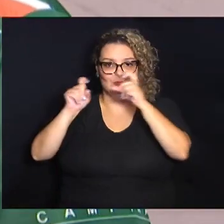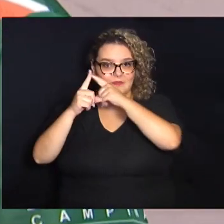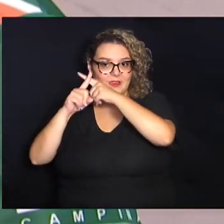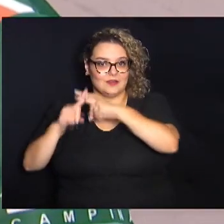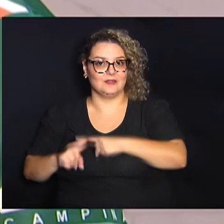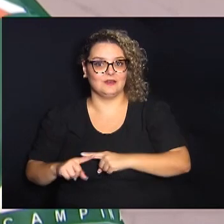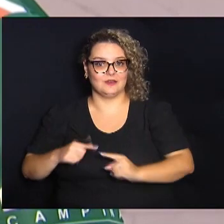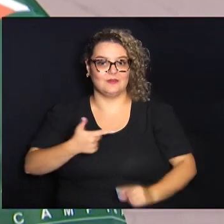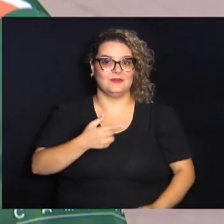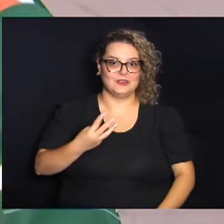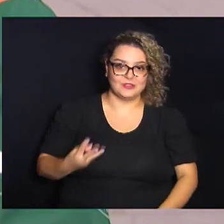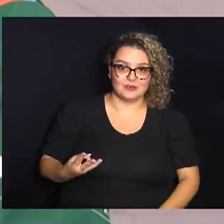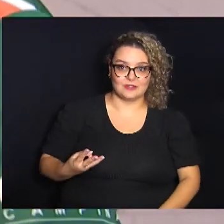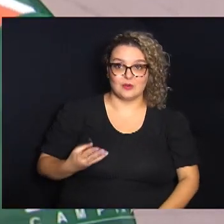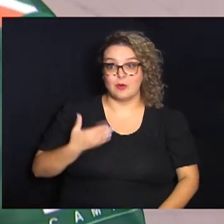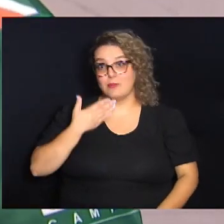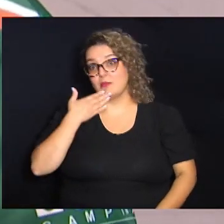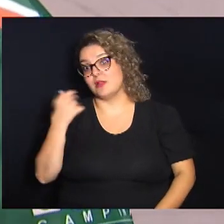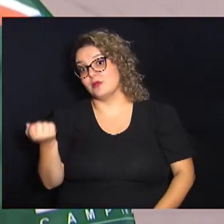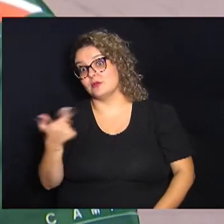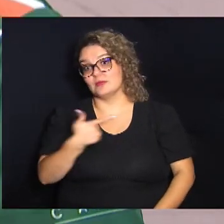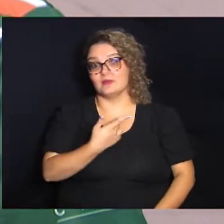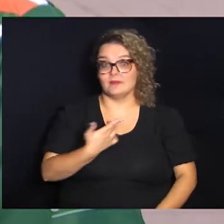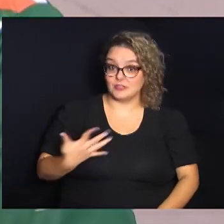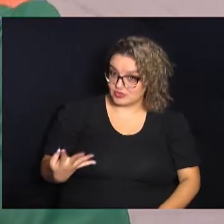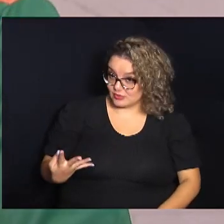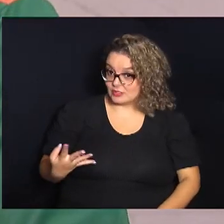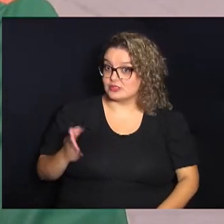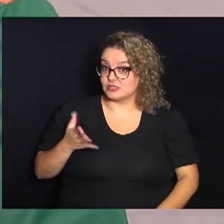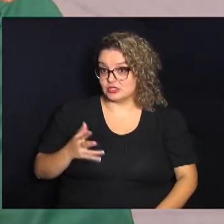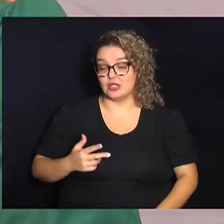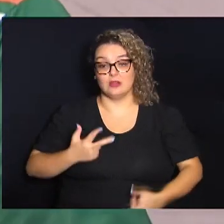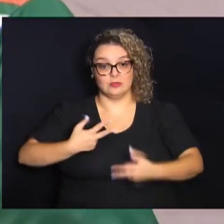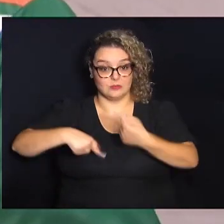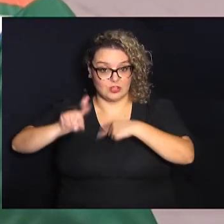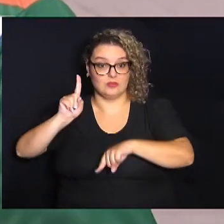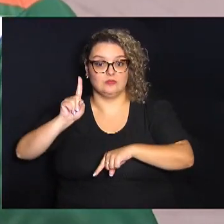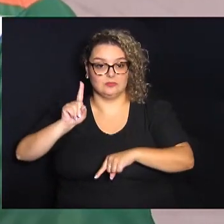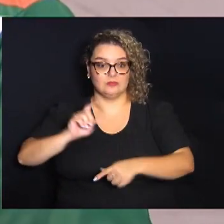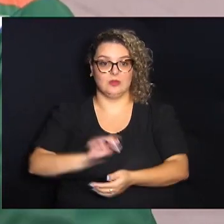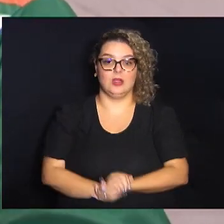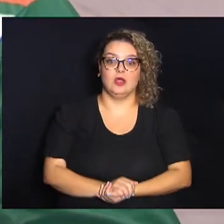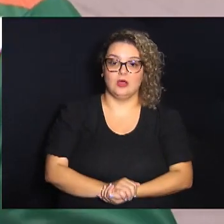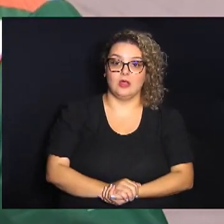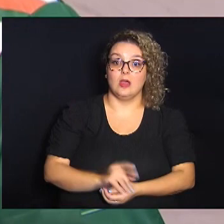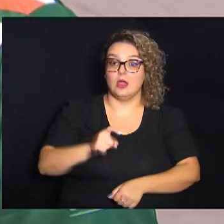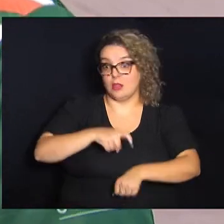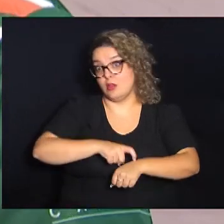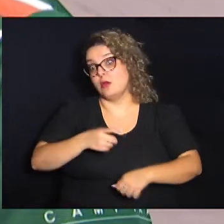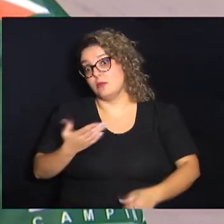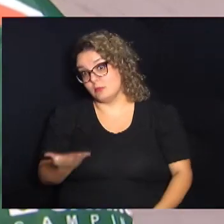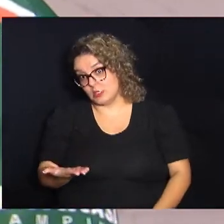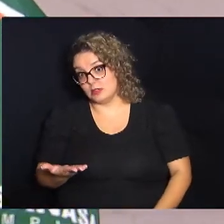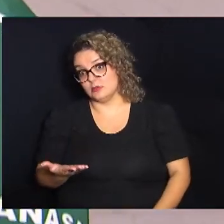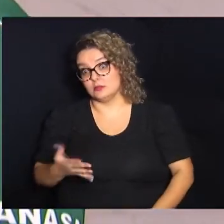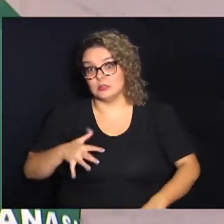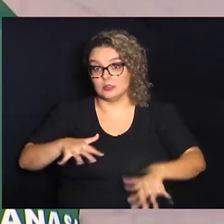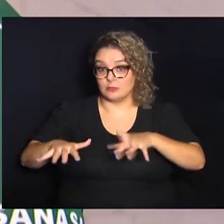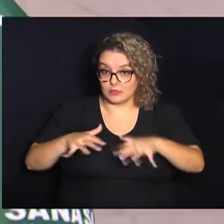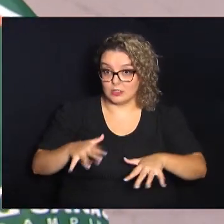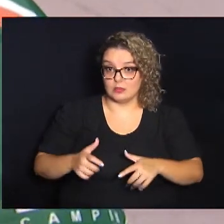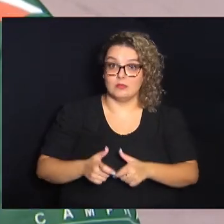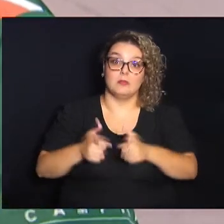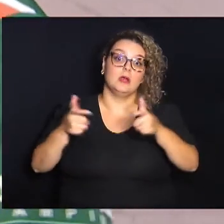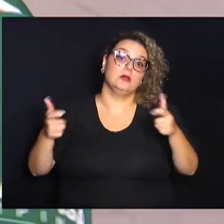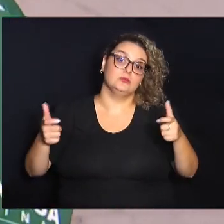um campeonato melhor do que foi em 24, que já foi um sucesso. Mas como eu disse, é um momento que acaba tendo uma mobilização muito grande